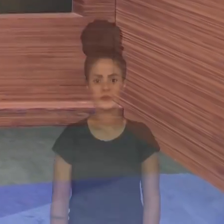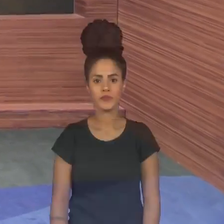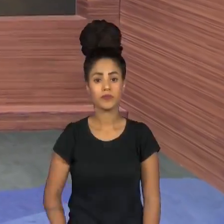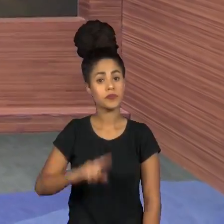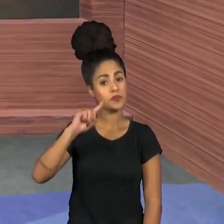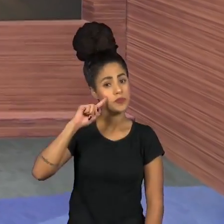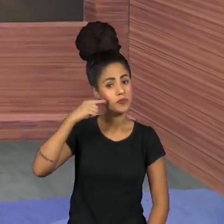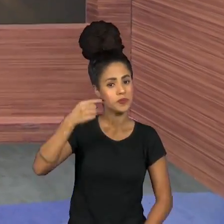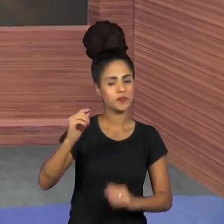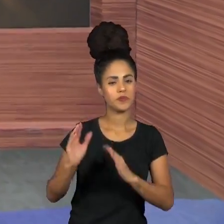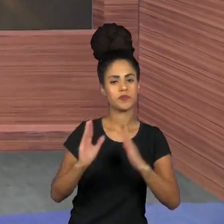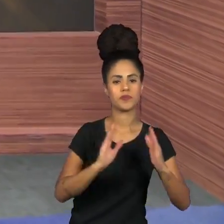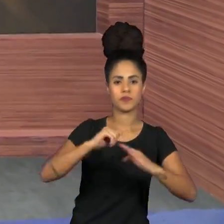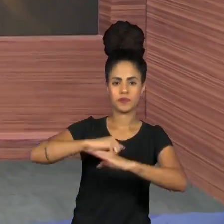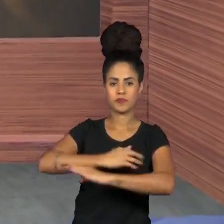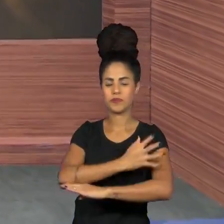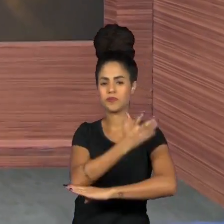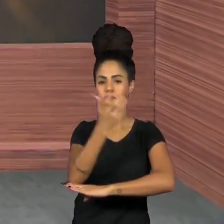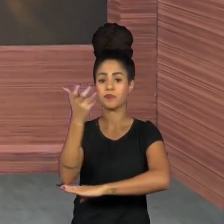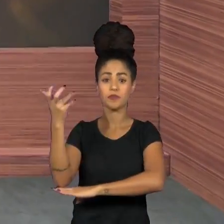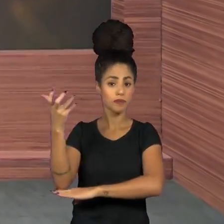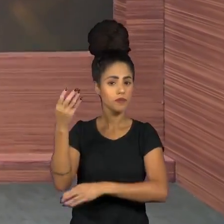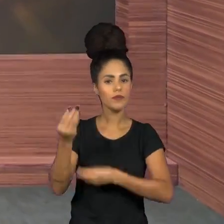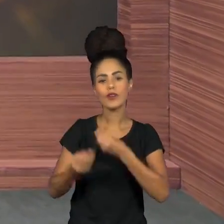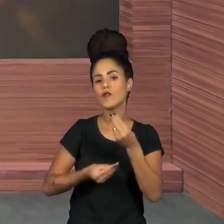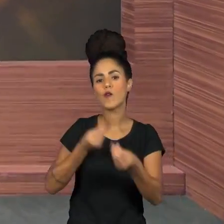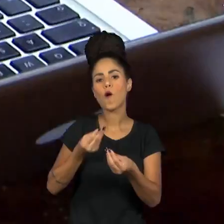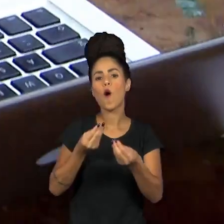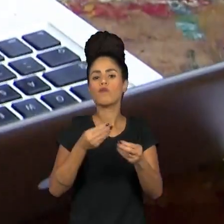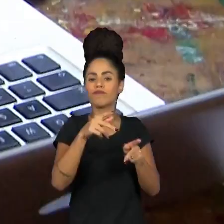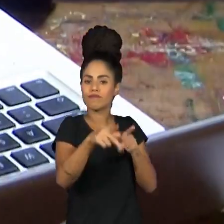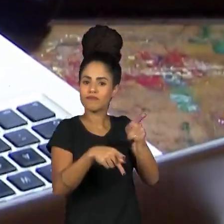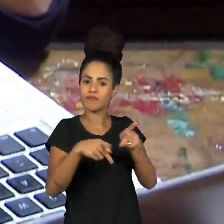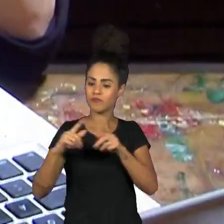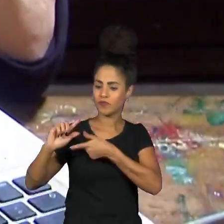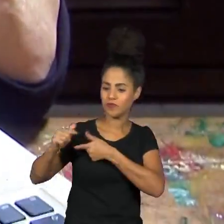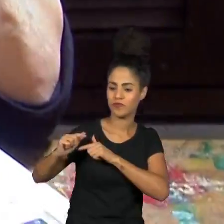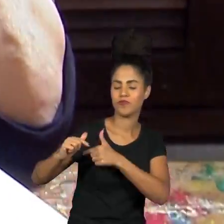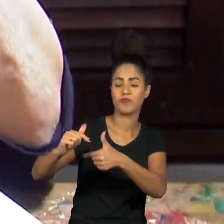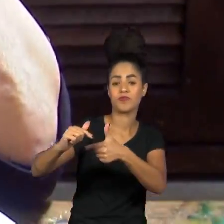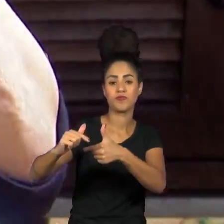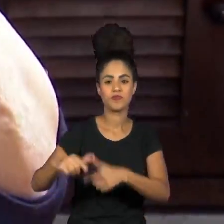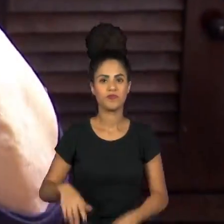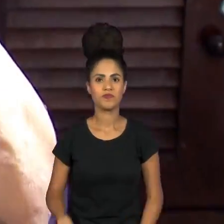Veja a seguir aqui no Repórter Eco, o saber tradicional.